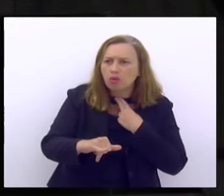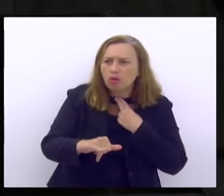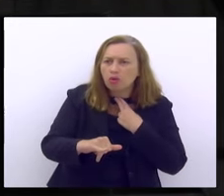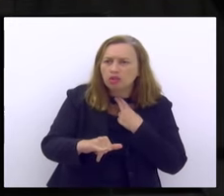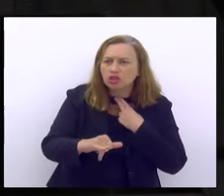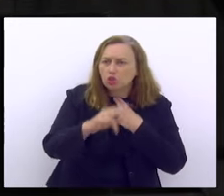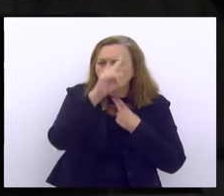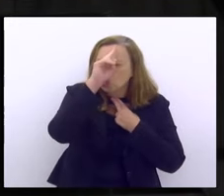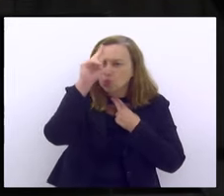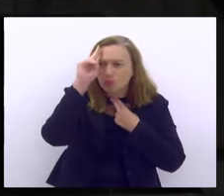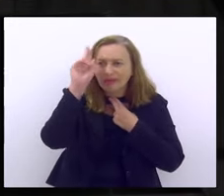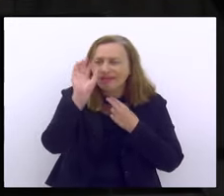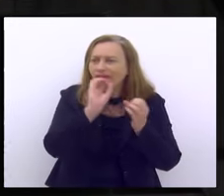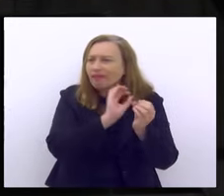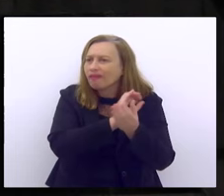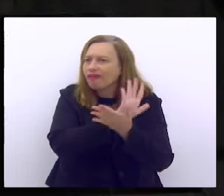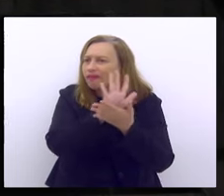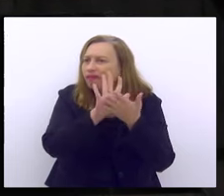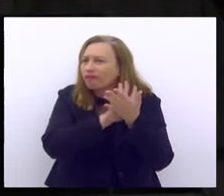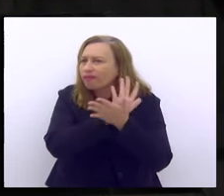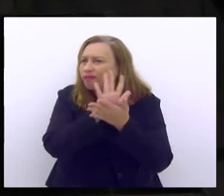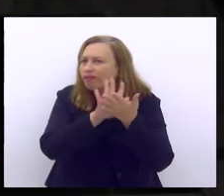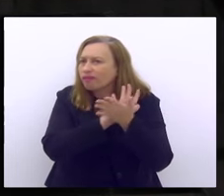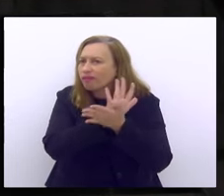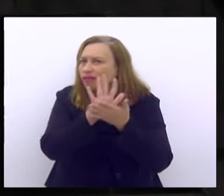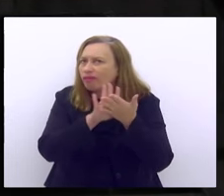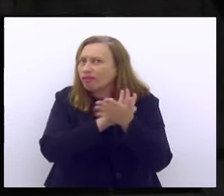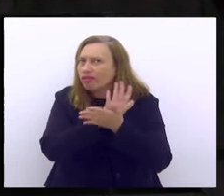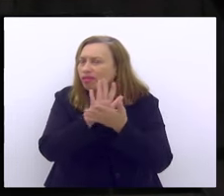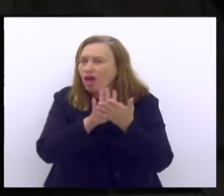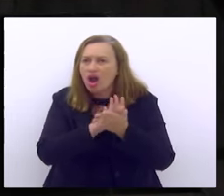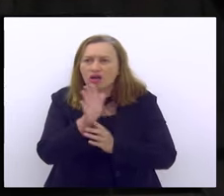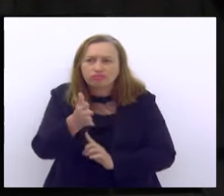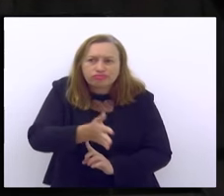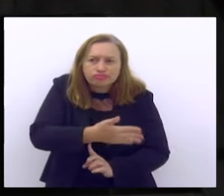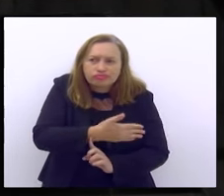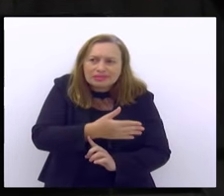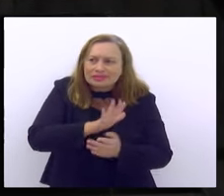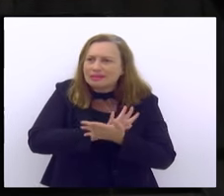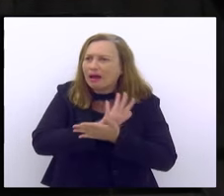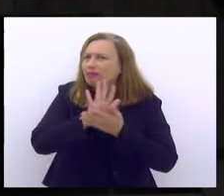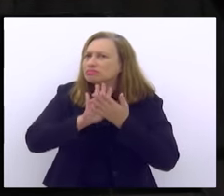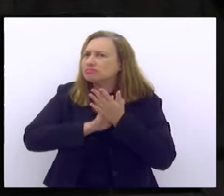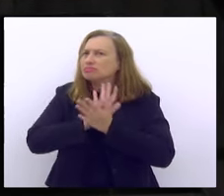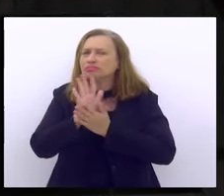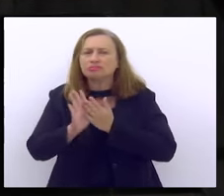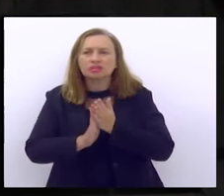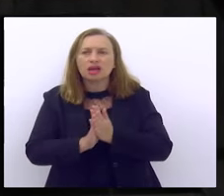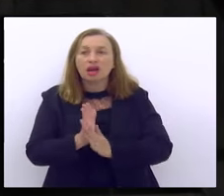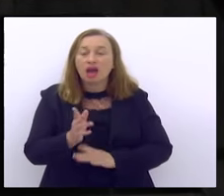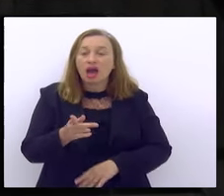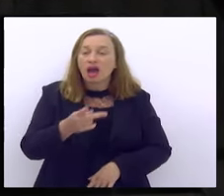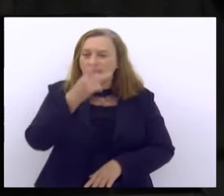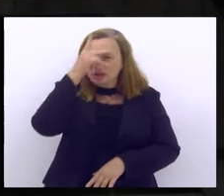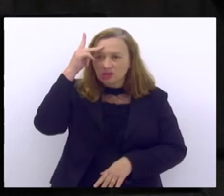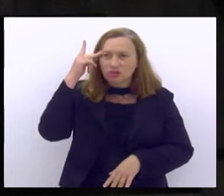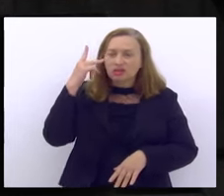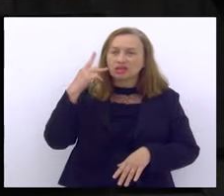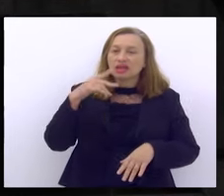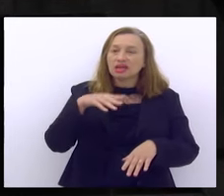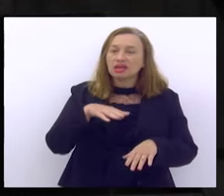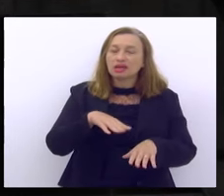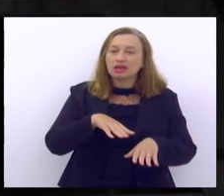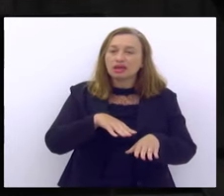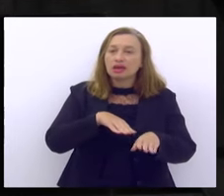Uber, não pode pegar o carro de aplicativo, seja o táxi, seja o que for. O cara tem que parar lá atrás, onde